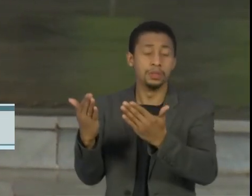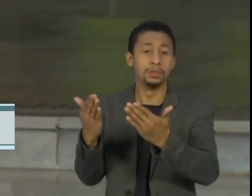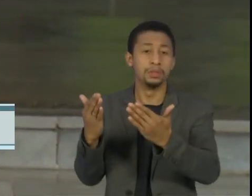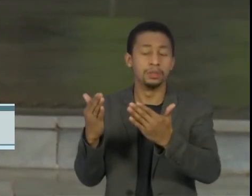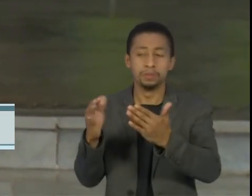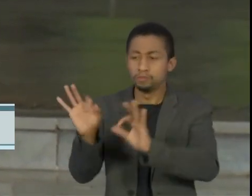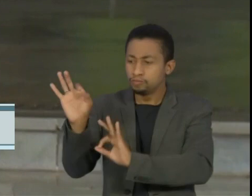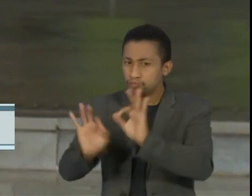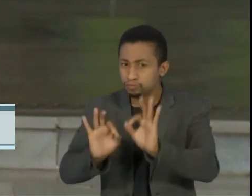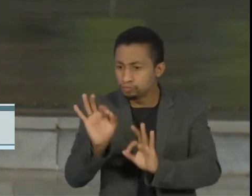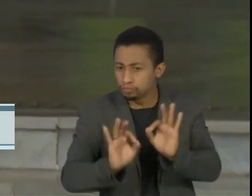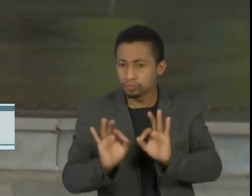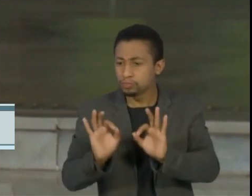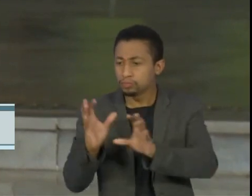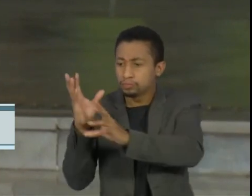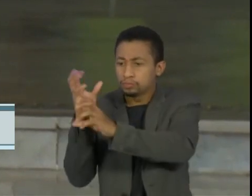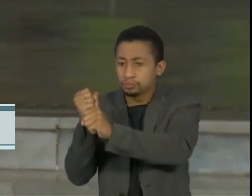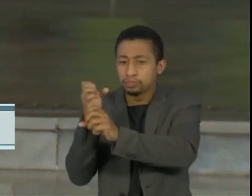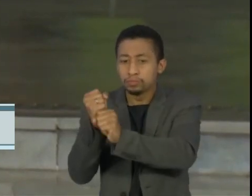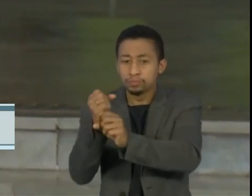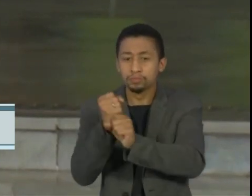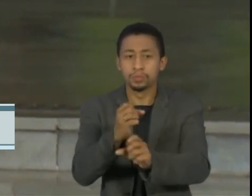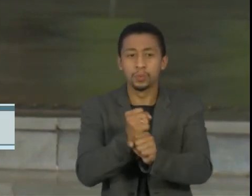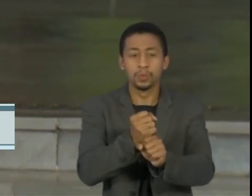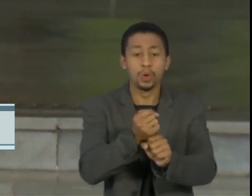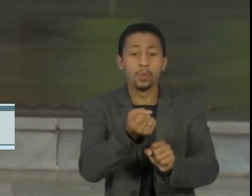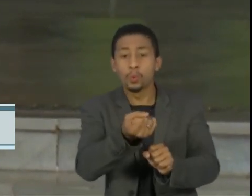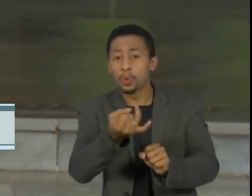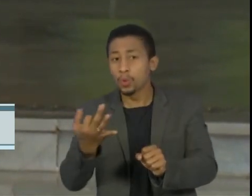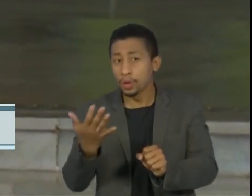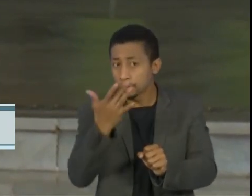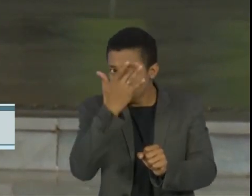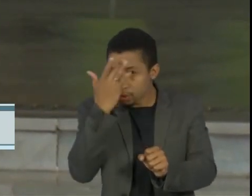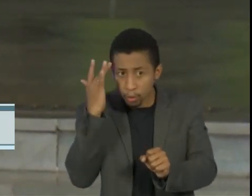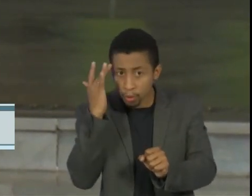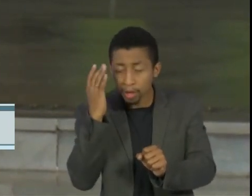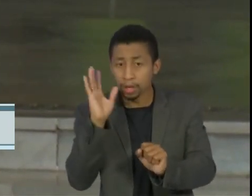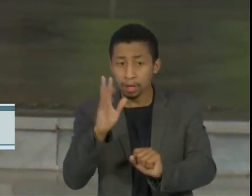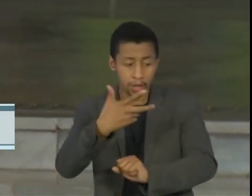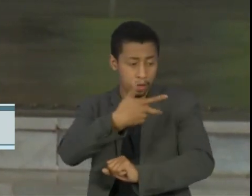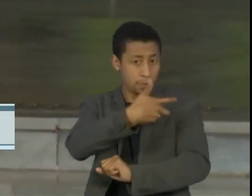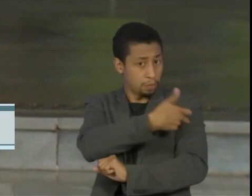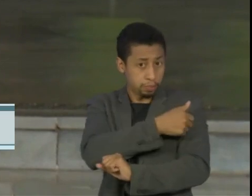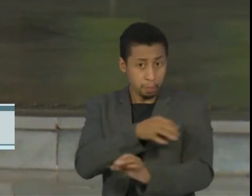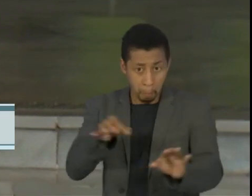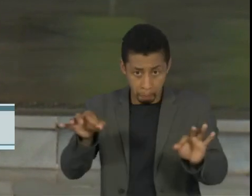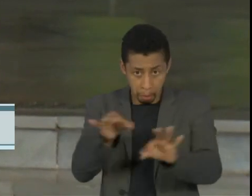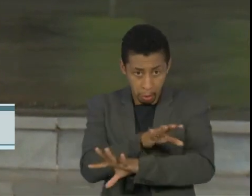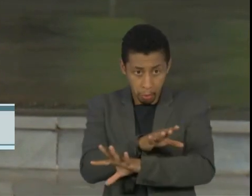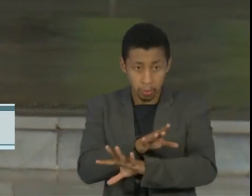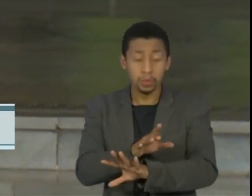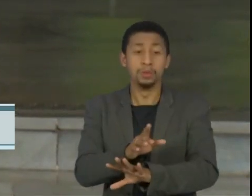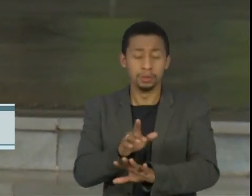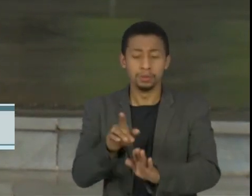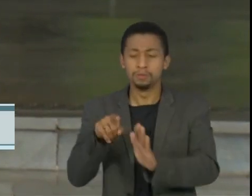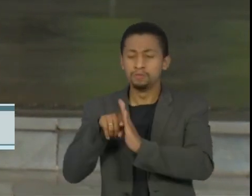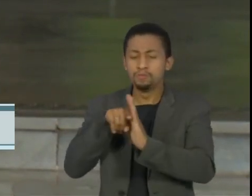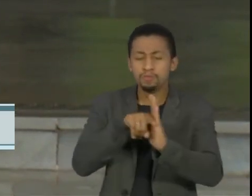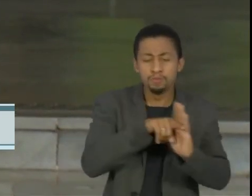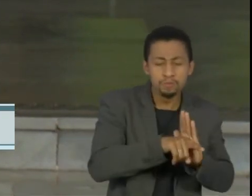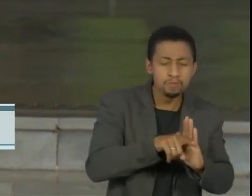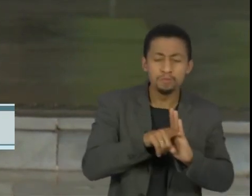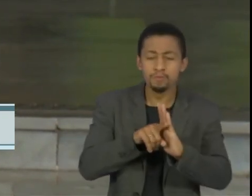concluir que o número de pessoas acompanhadas já é suficiente para determinar uma análise